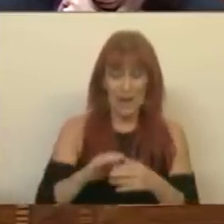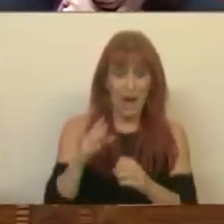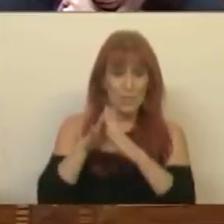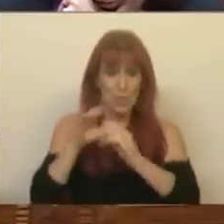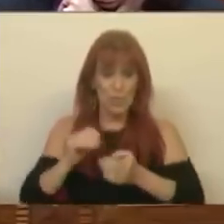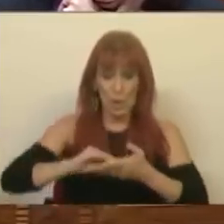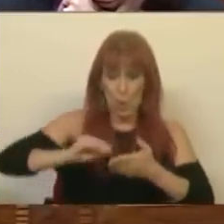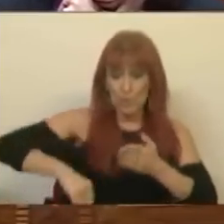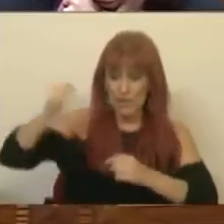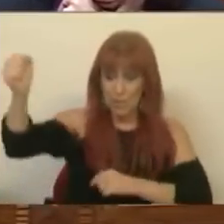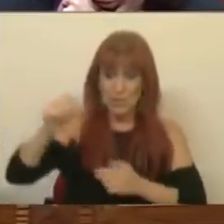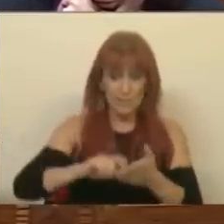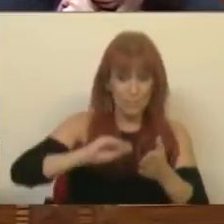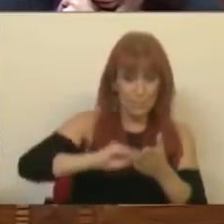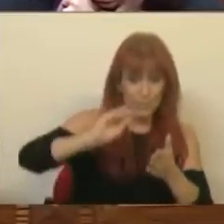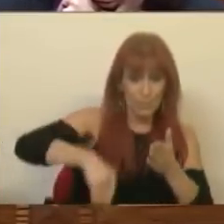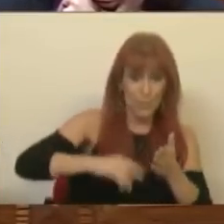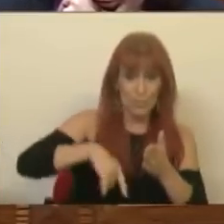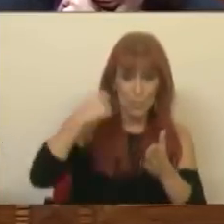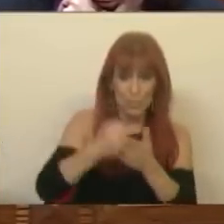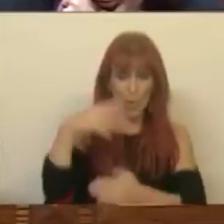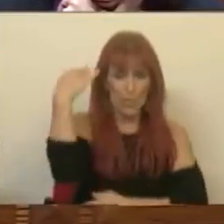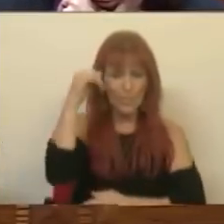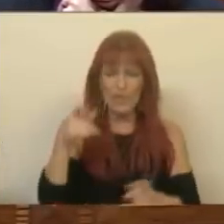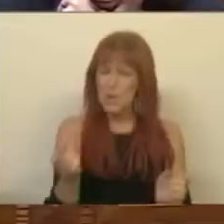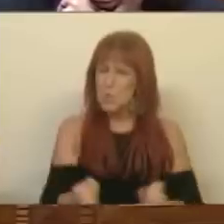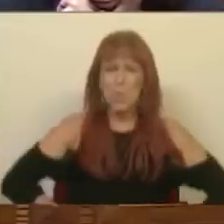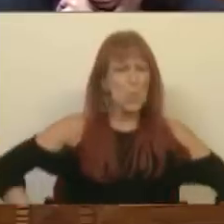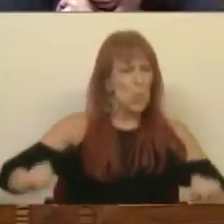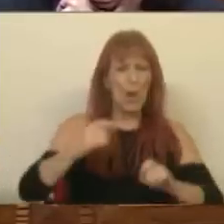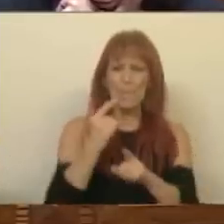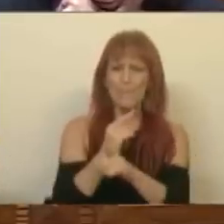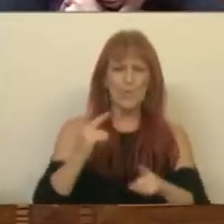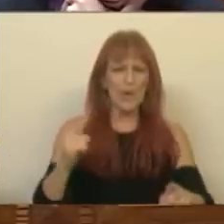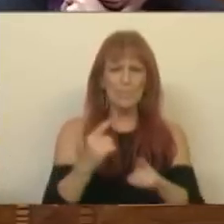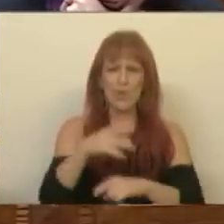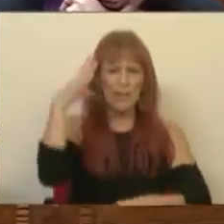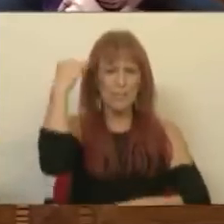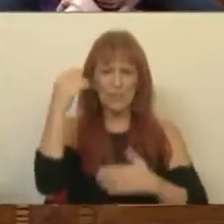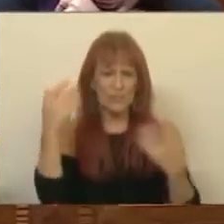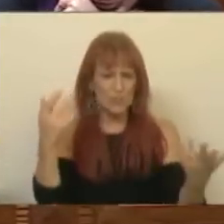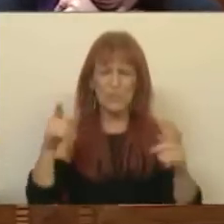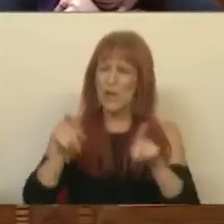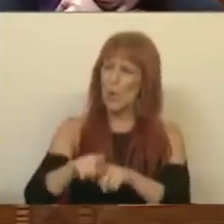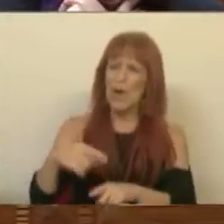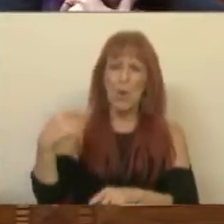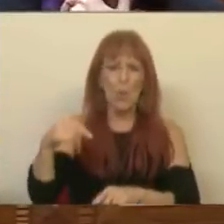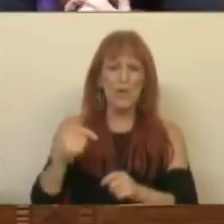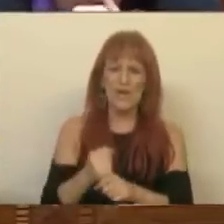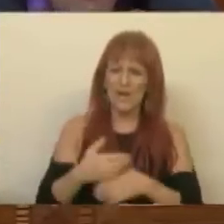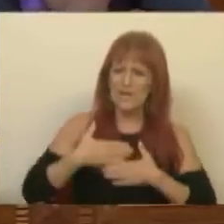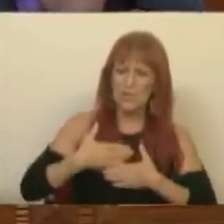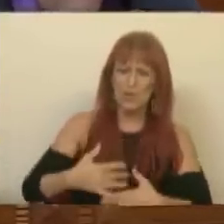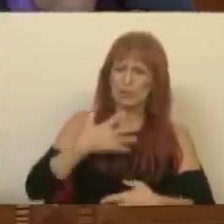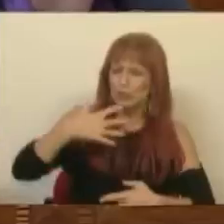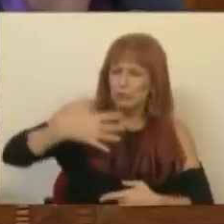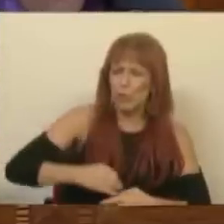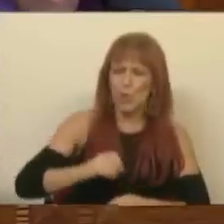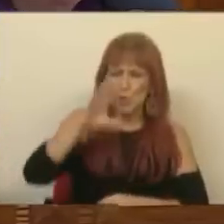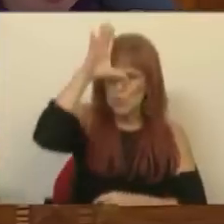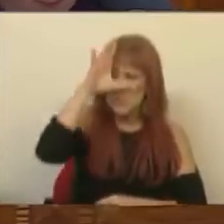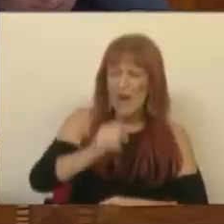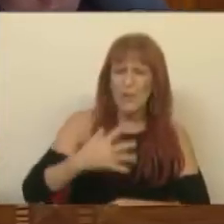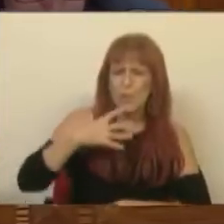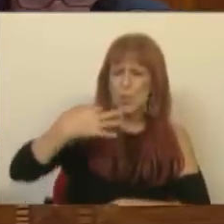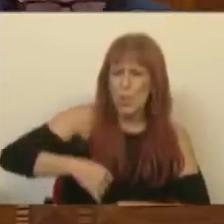com o modelo de contratação e de vinculação dos professores não há nenhuma razão que professores seja o único carreira em todo o